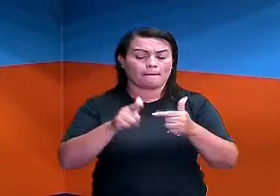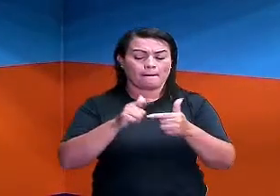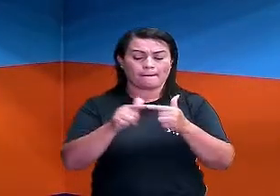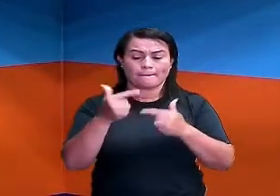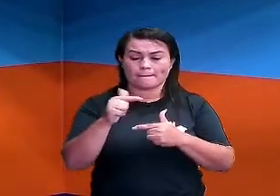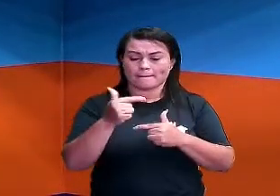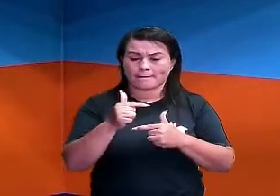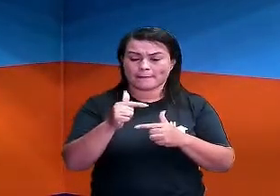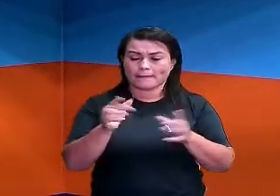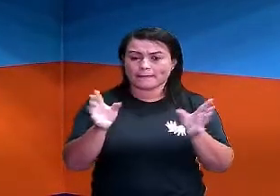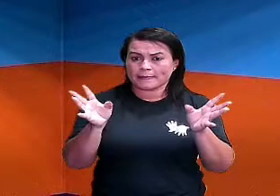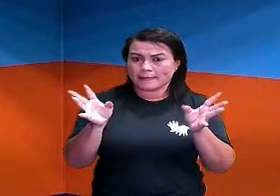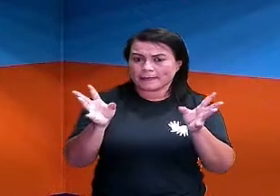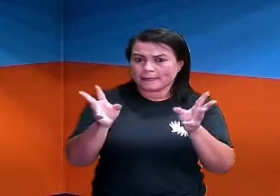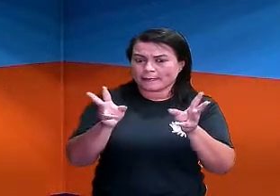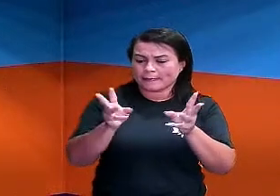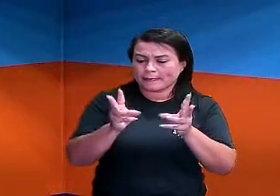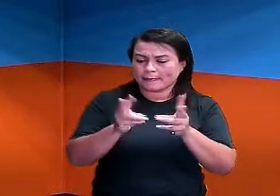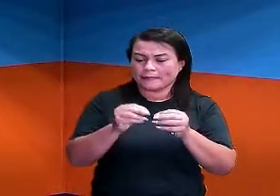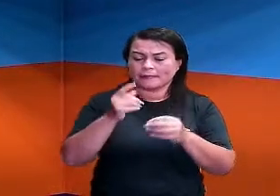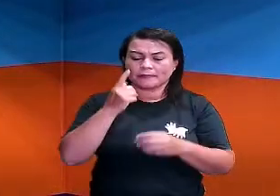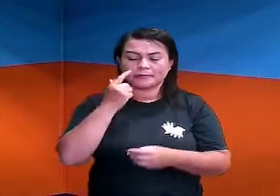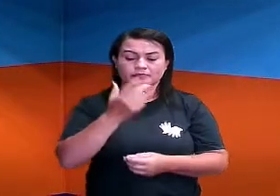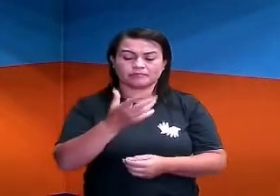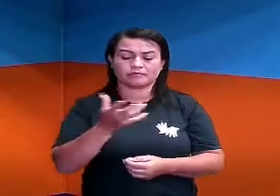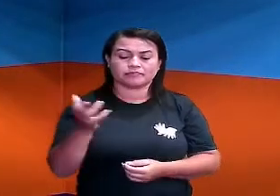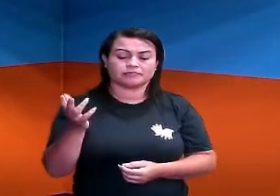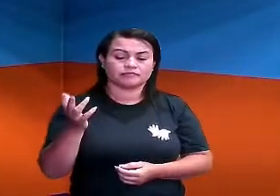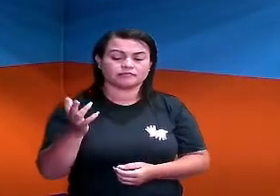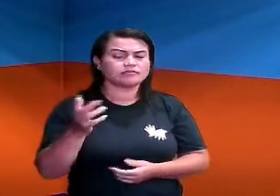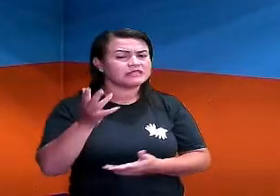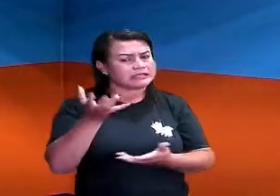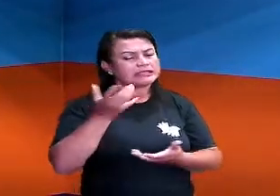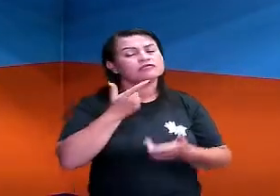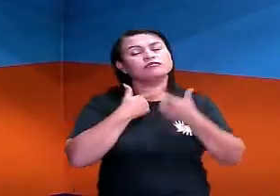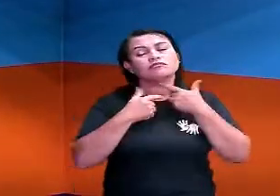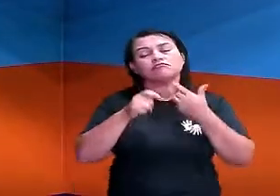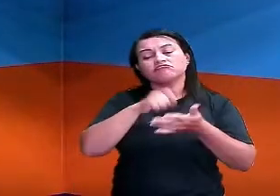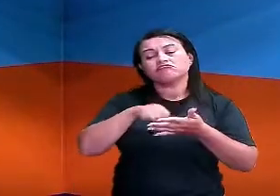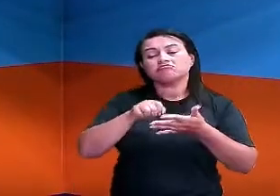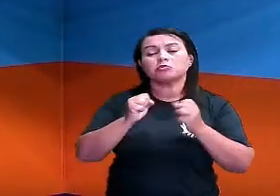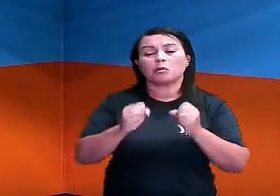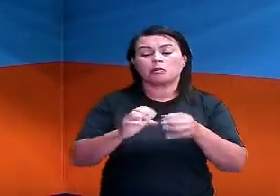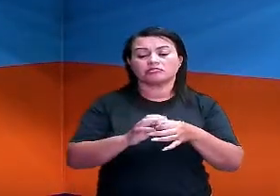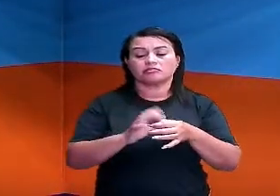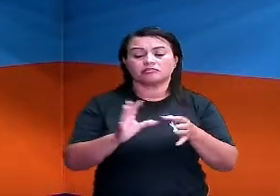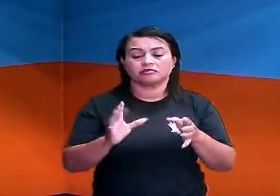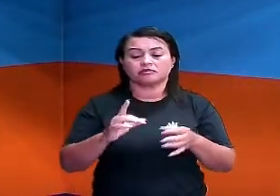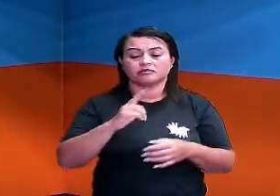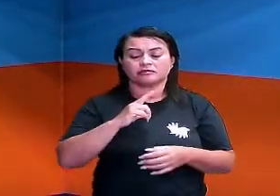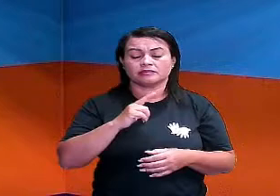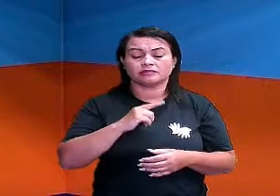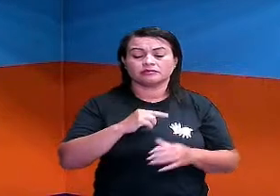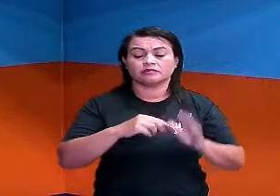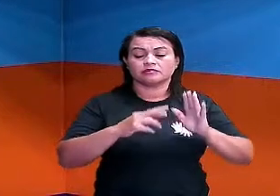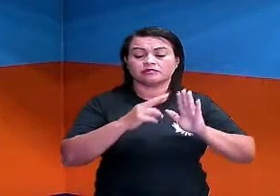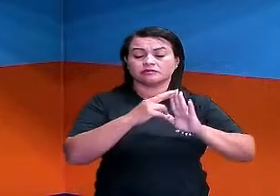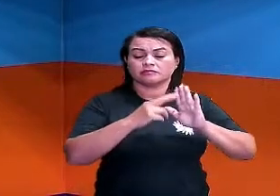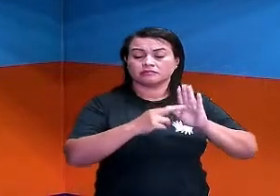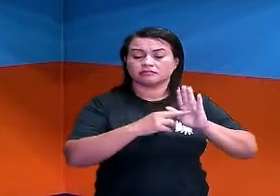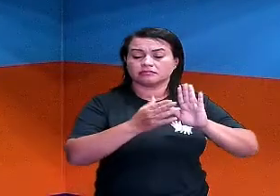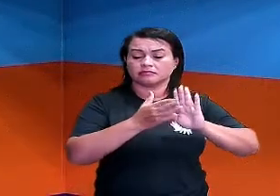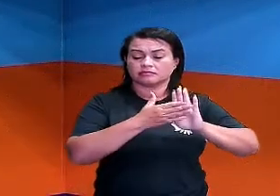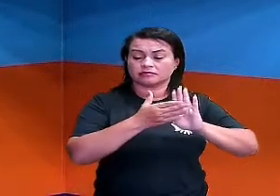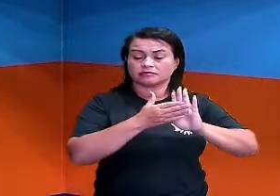Trouxe um resuminho para vocês. Ó, se quiser ir anotando, pode até ir anotando. Medidas não padronizadas